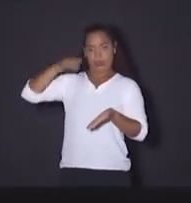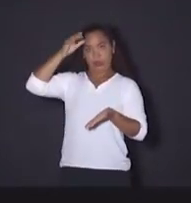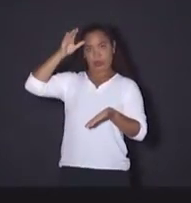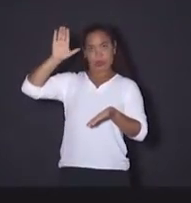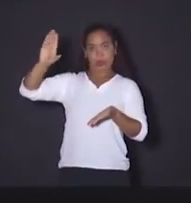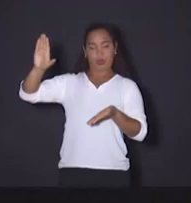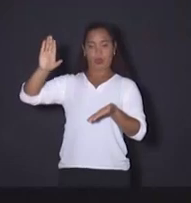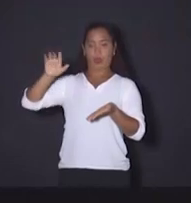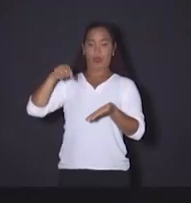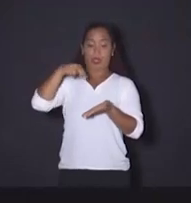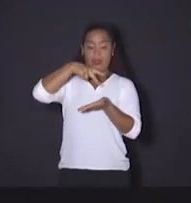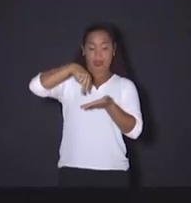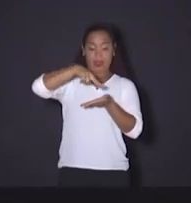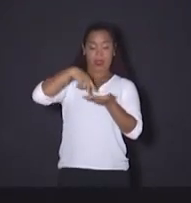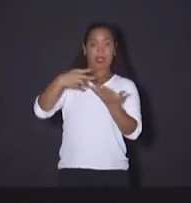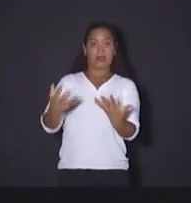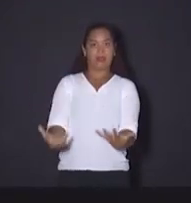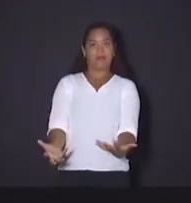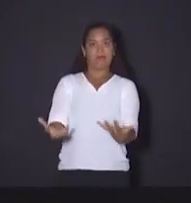grande visibilidade.